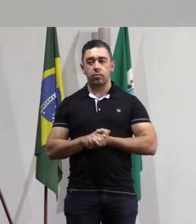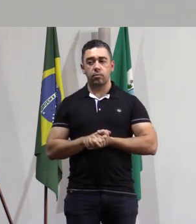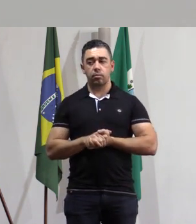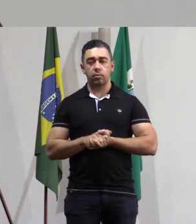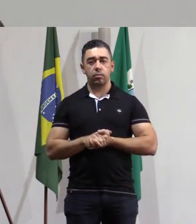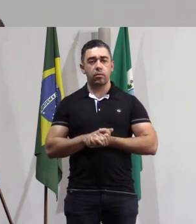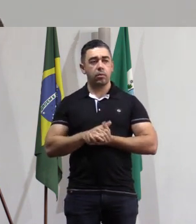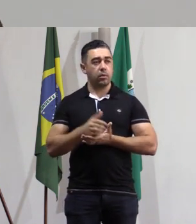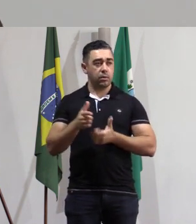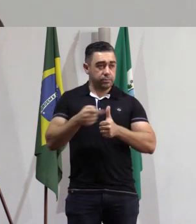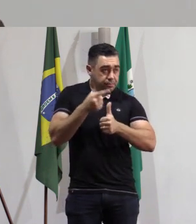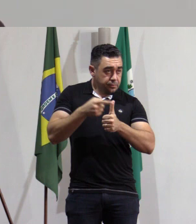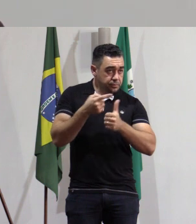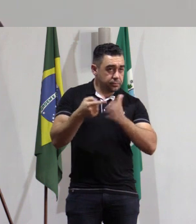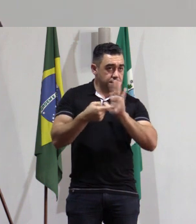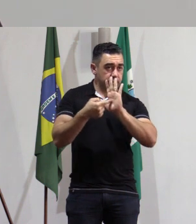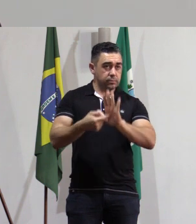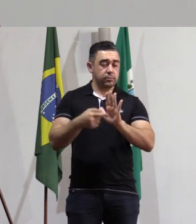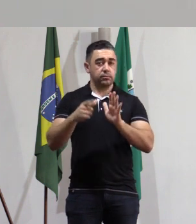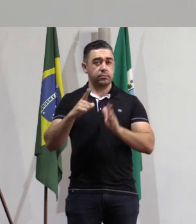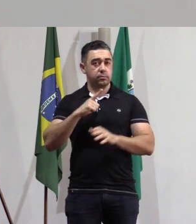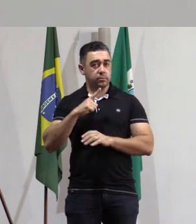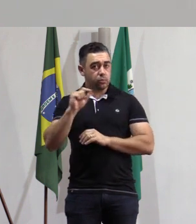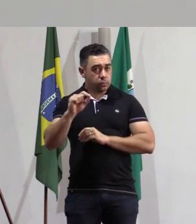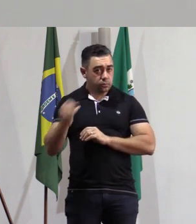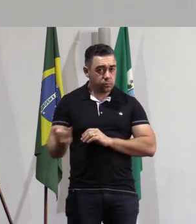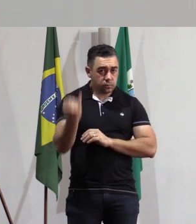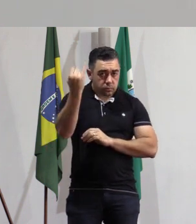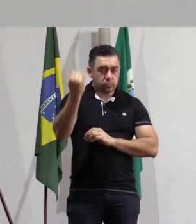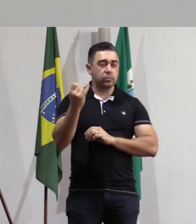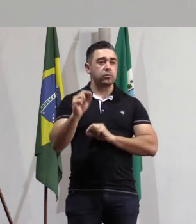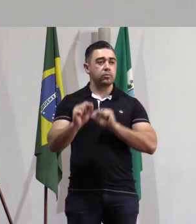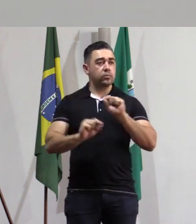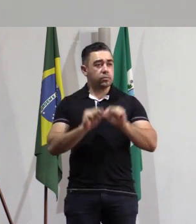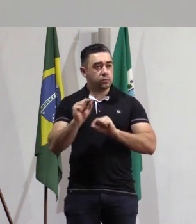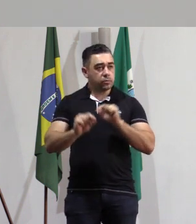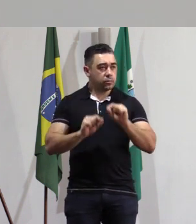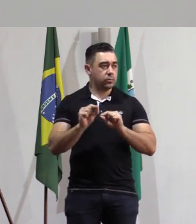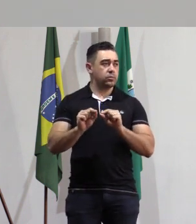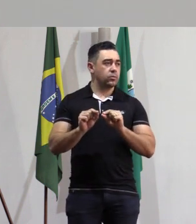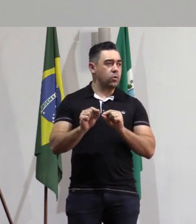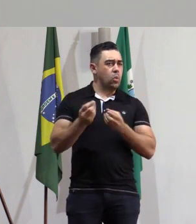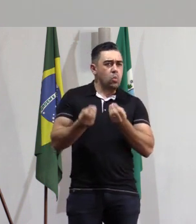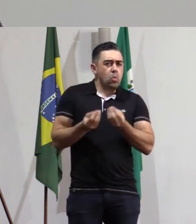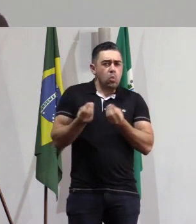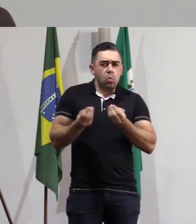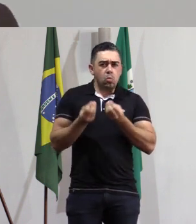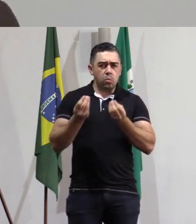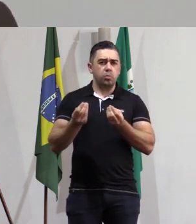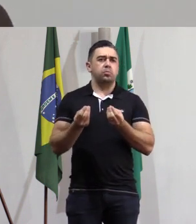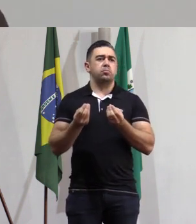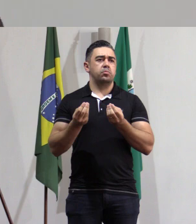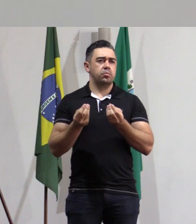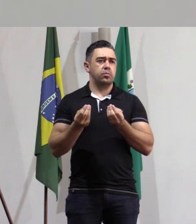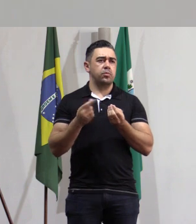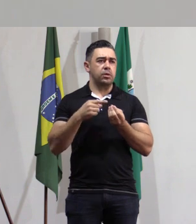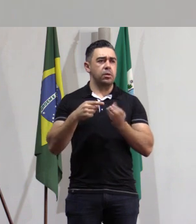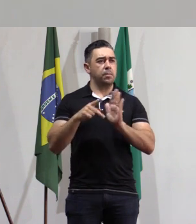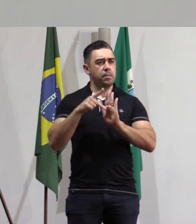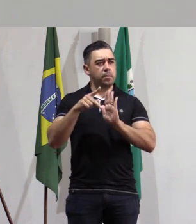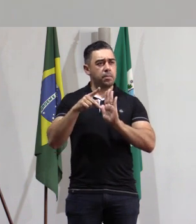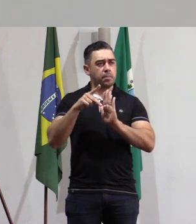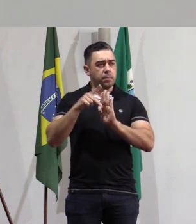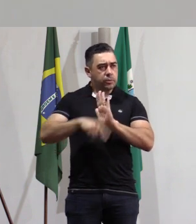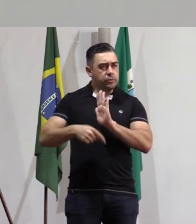colocar algumas premissas que me parecem importantes sobre o modo como esse projeto Futures se foi colocado para a